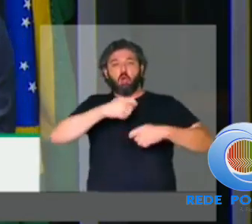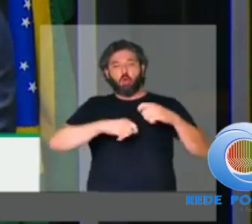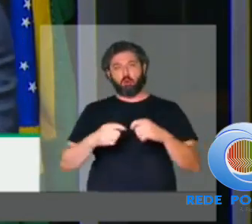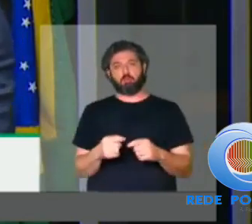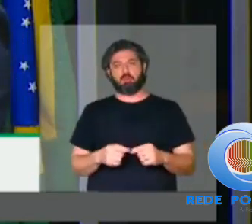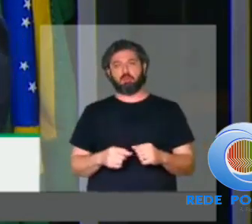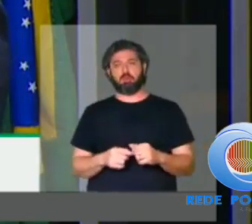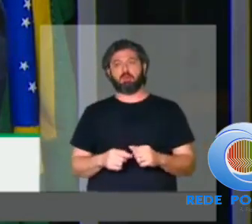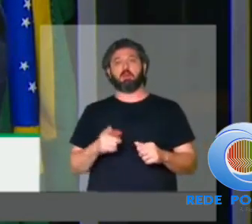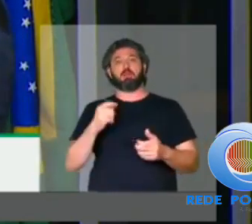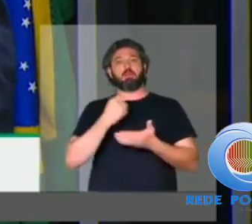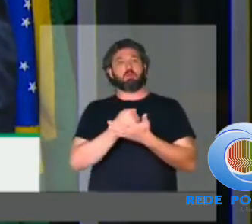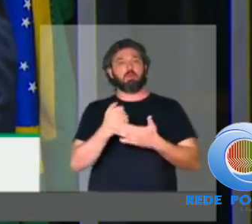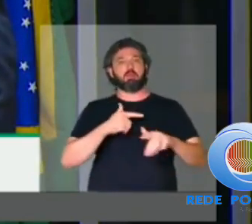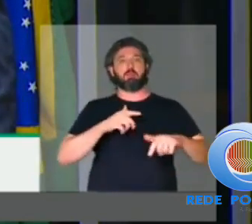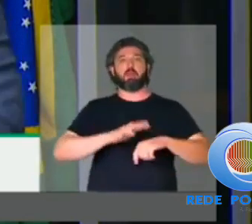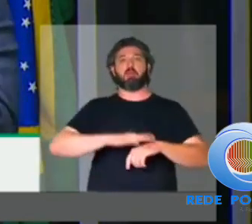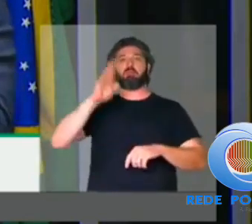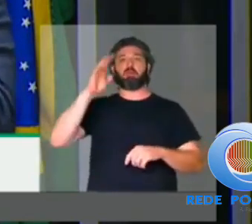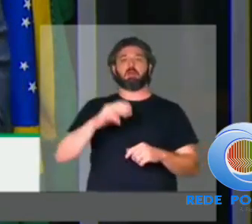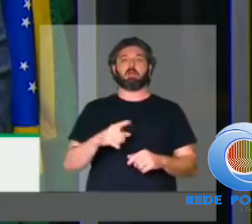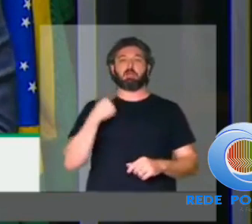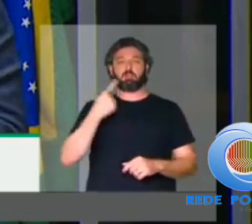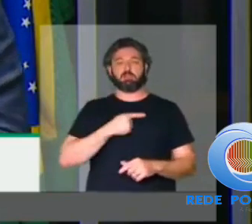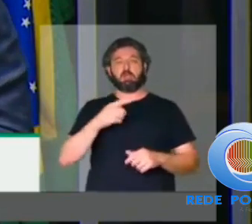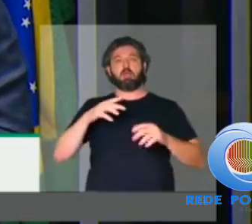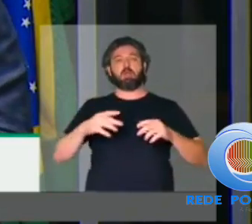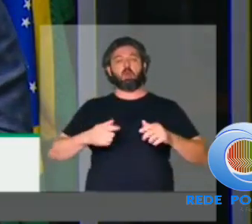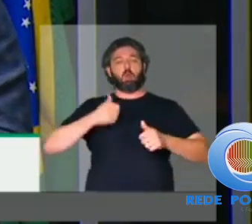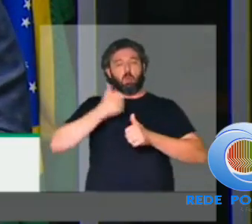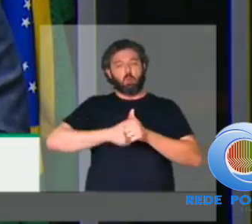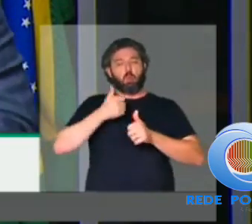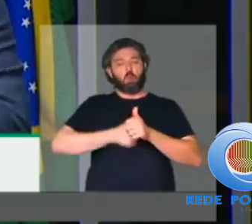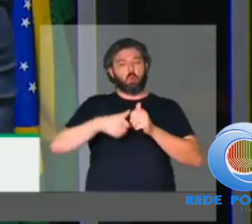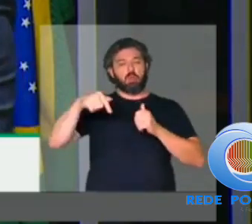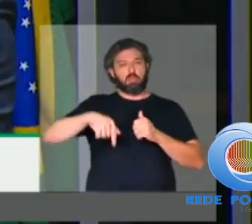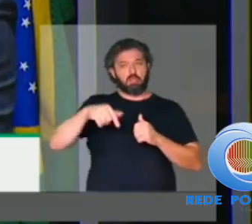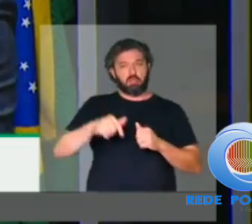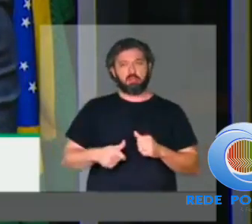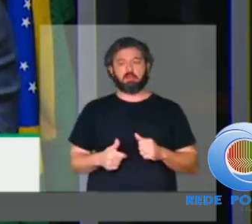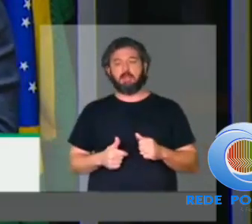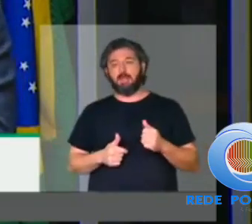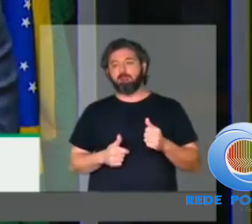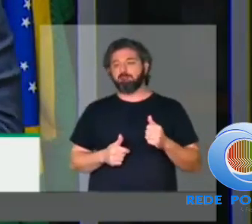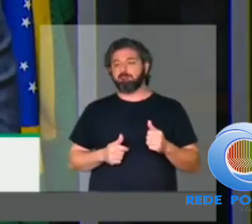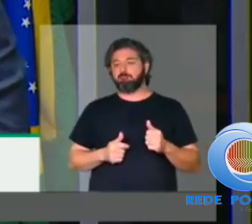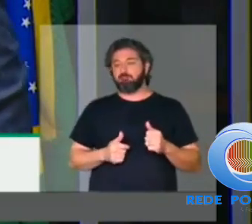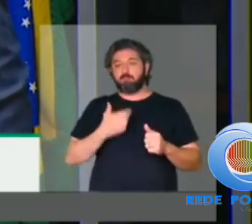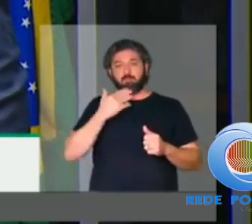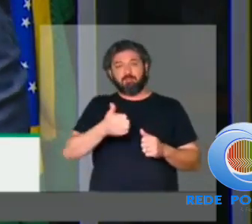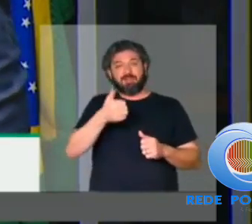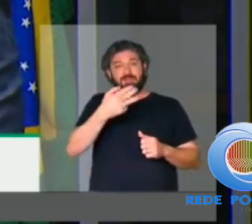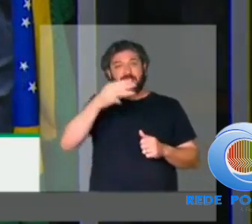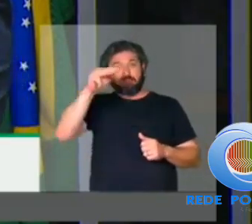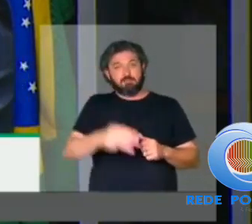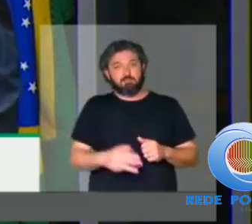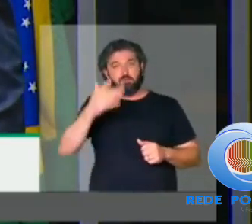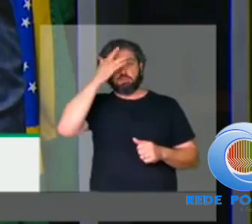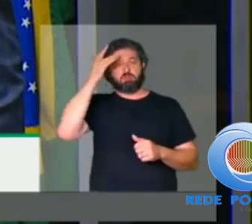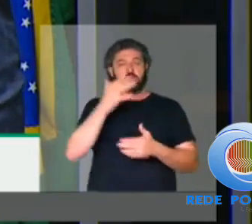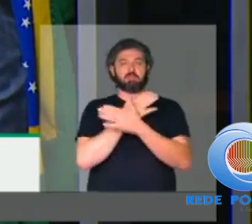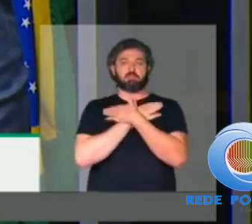que tanto gera emprego. Nós estamos brigando aqui é pelos 13 milhões